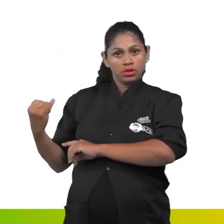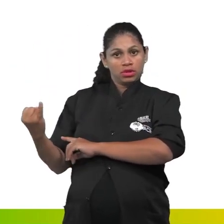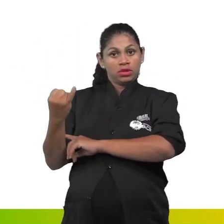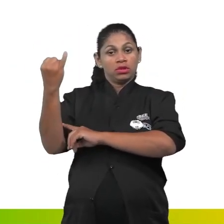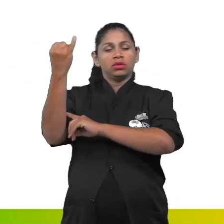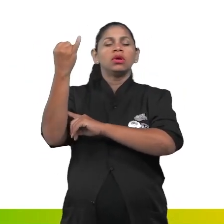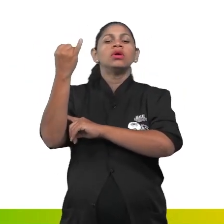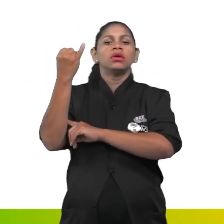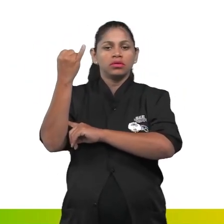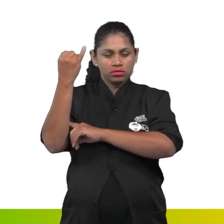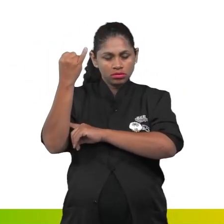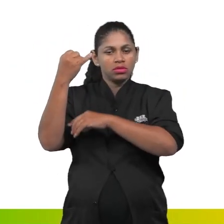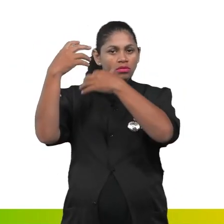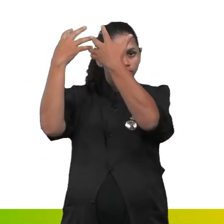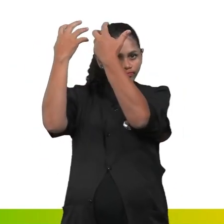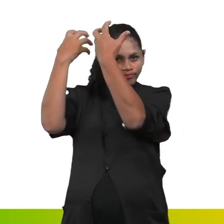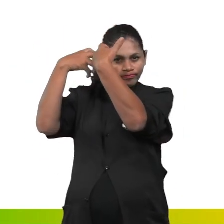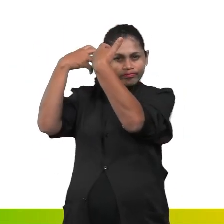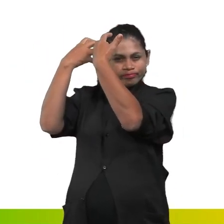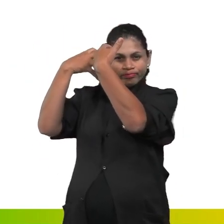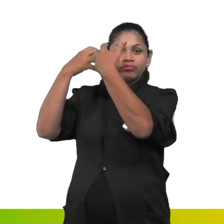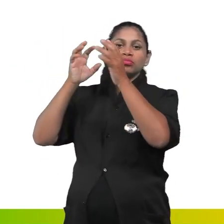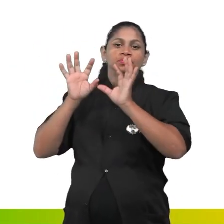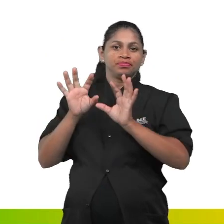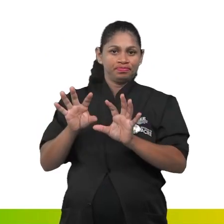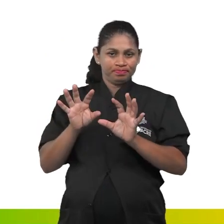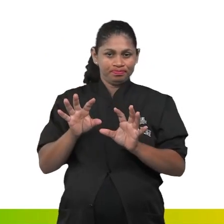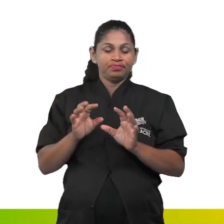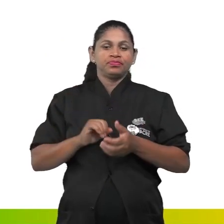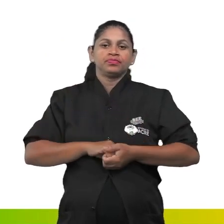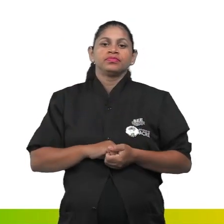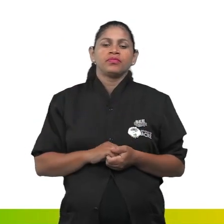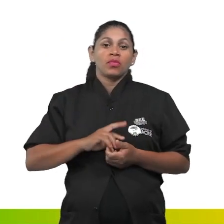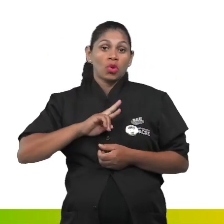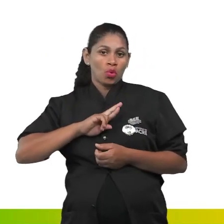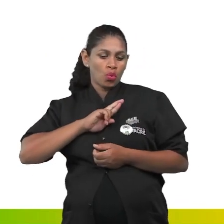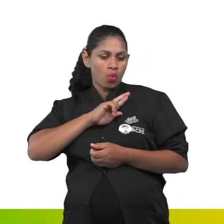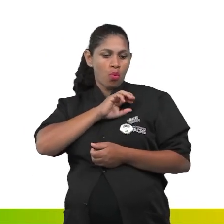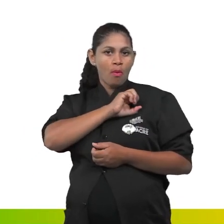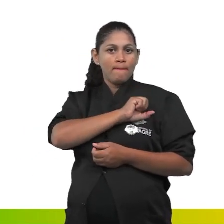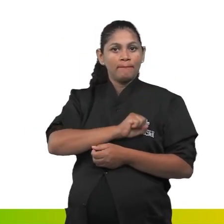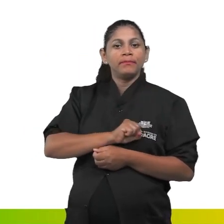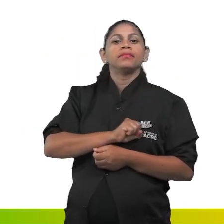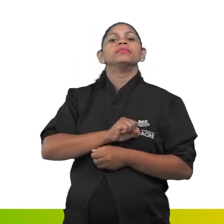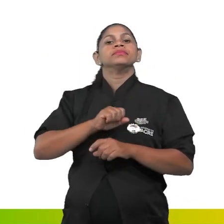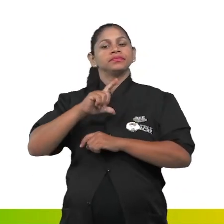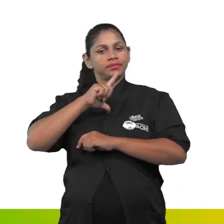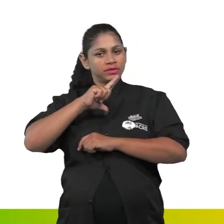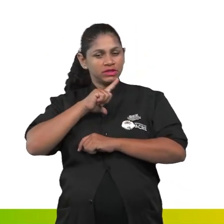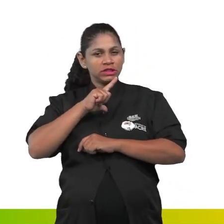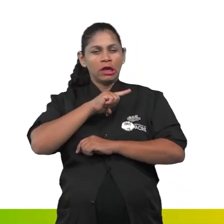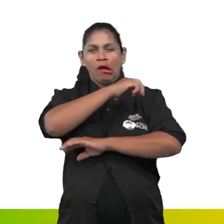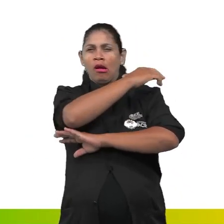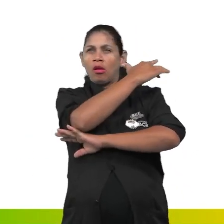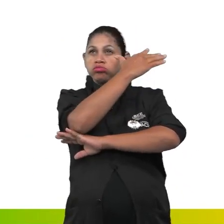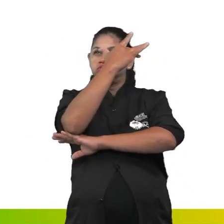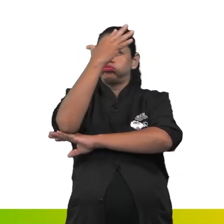sempre essas reflexões. No romantismo, nós vemos a natureza